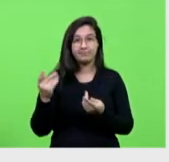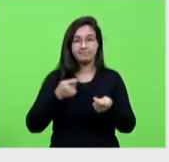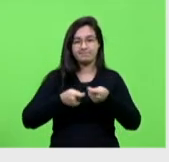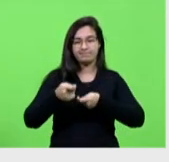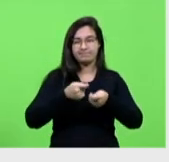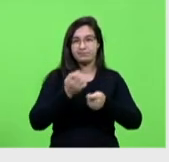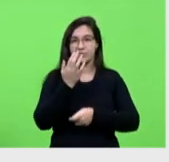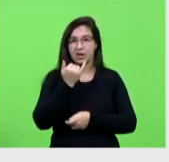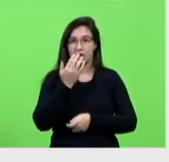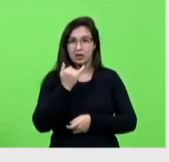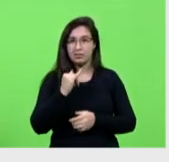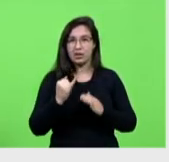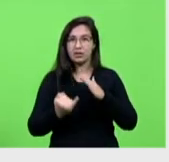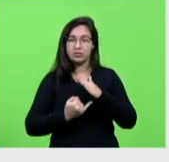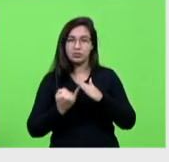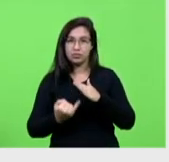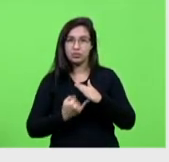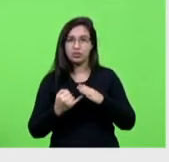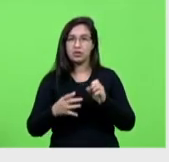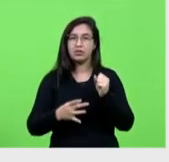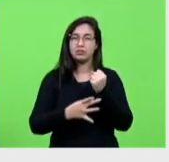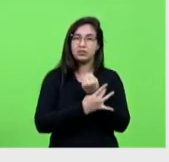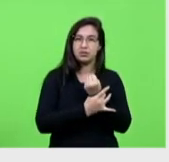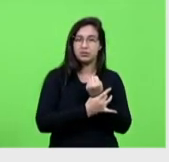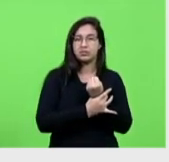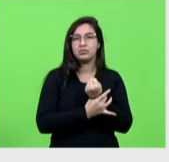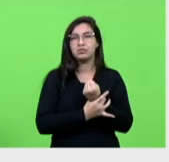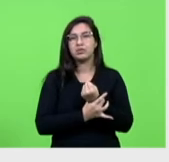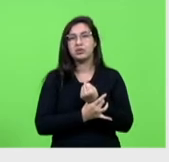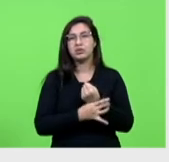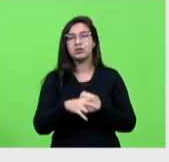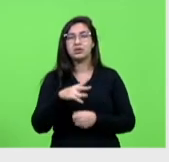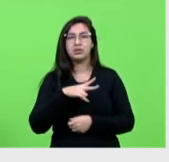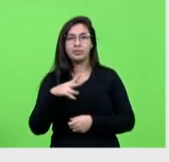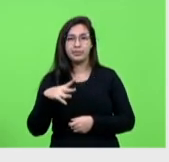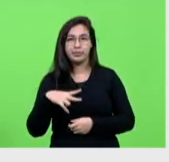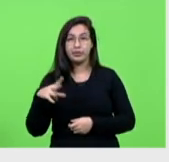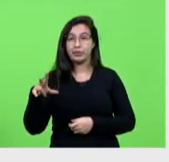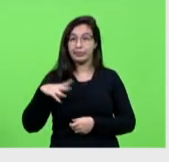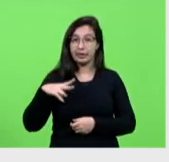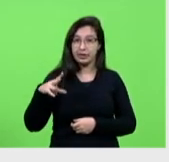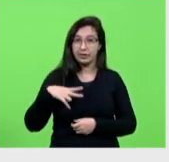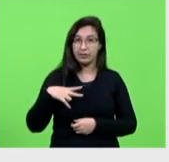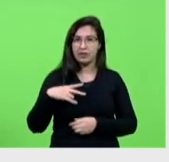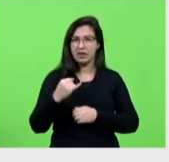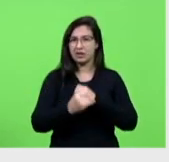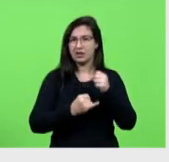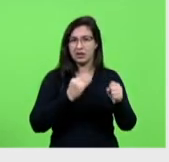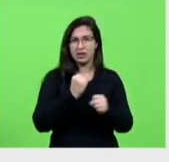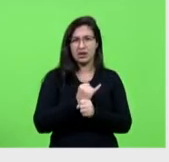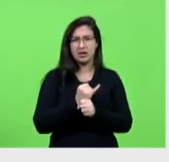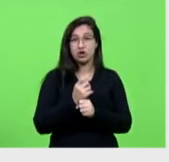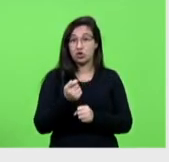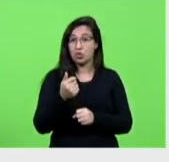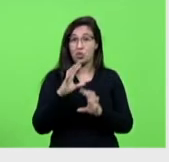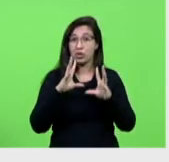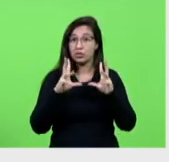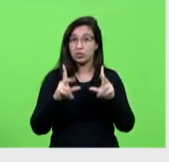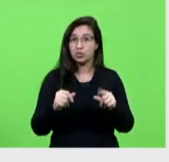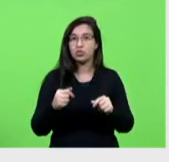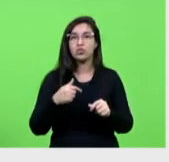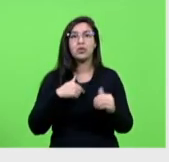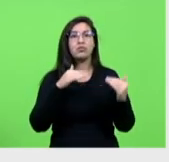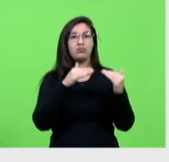atividades industriais, atividades de segurança, segurança pública e privada, telecomunicação, internet, praticamente tudo. Sou a favor de